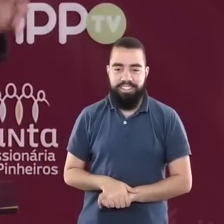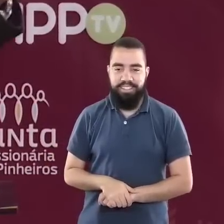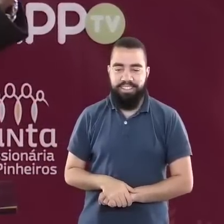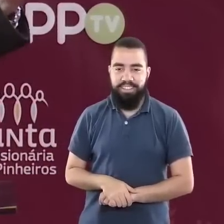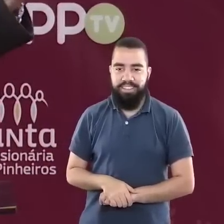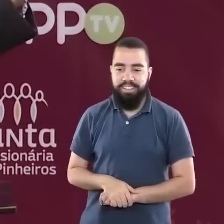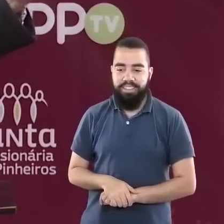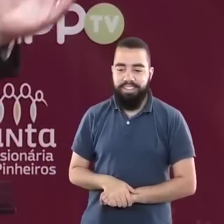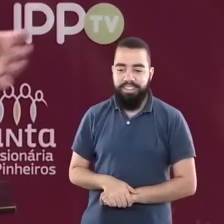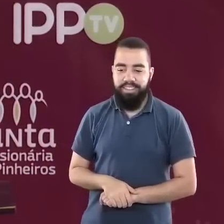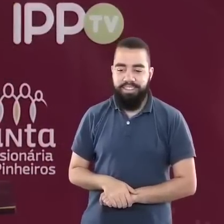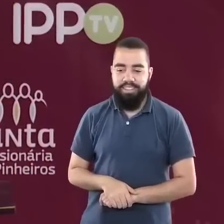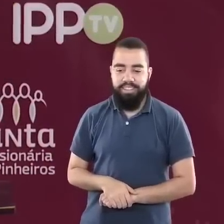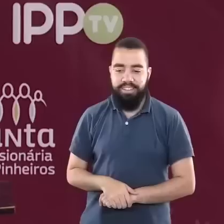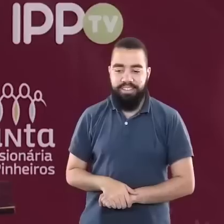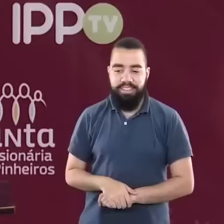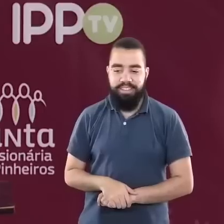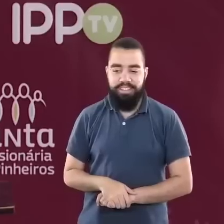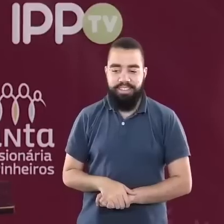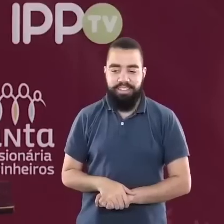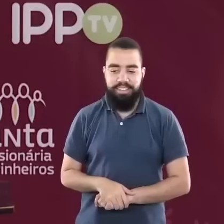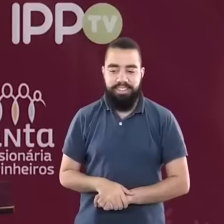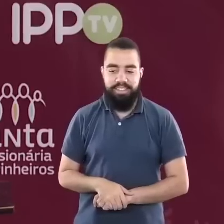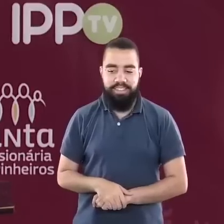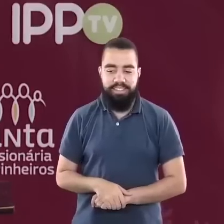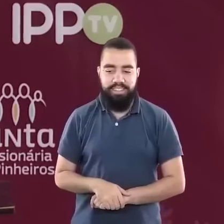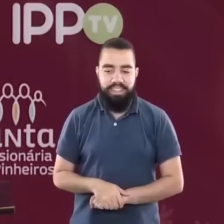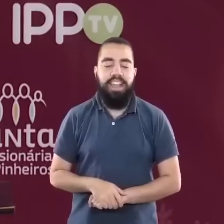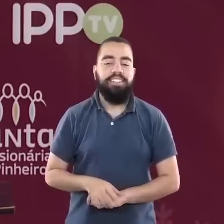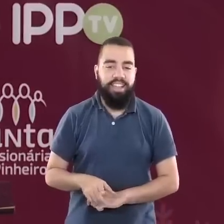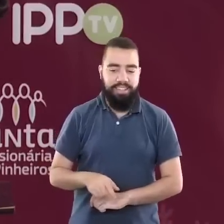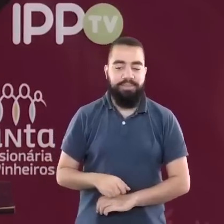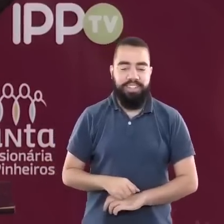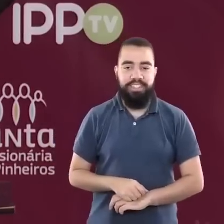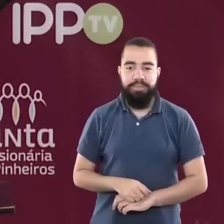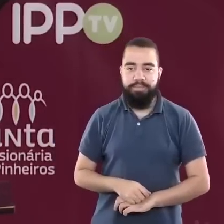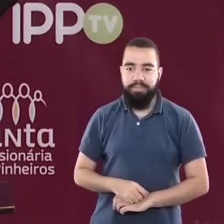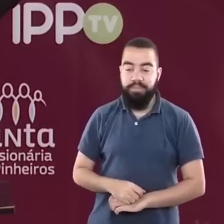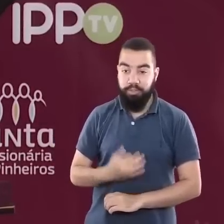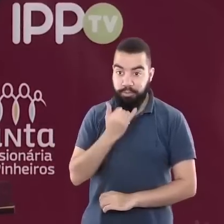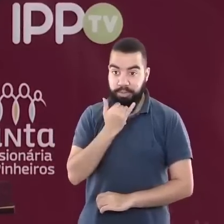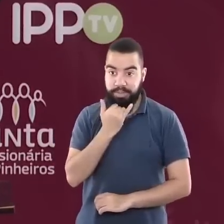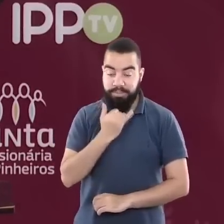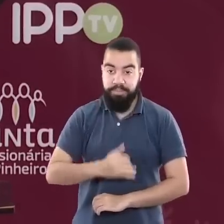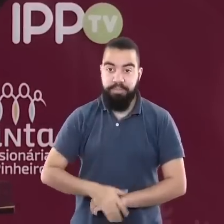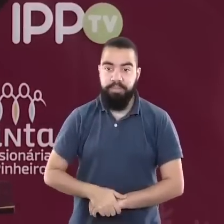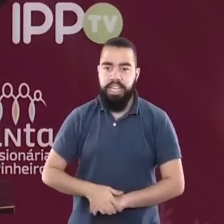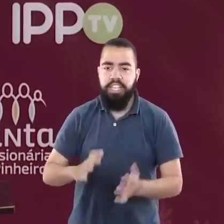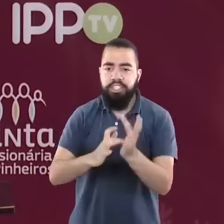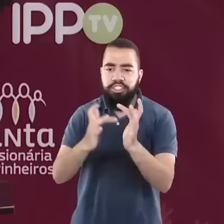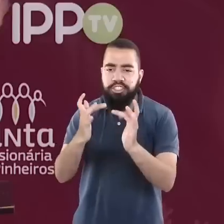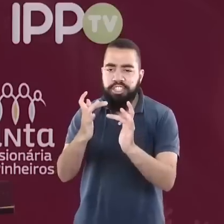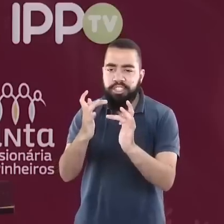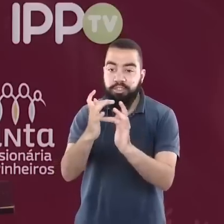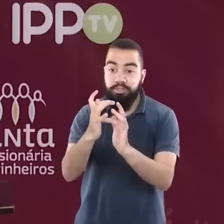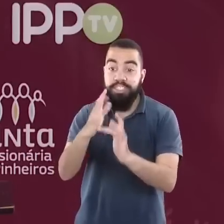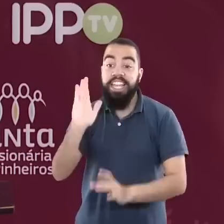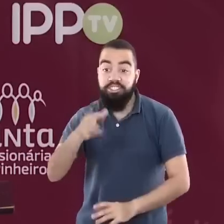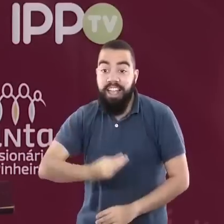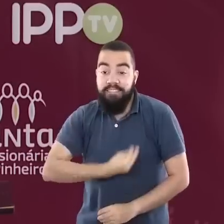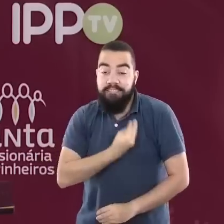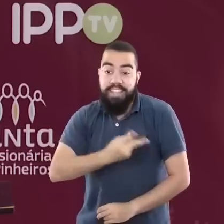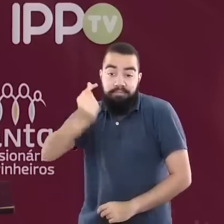antes que os céus e a terra fossem criados ele já existia em plena comunhão com o pai e com o Espírito